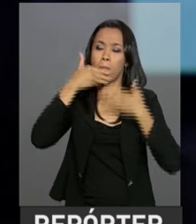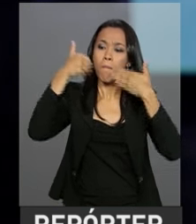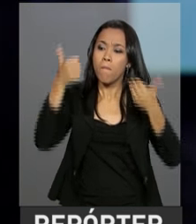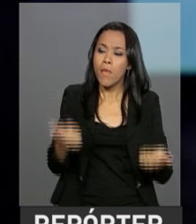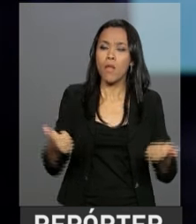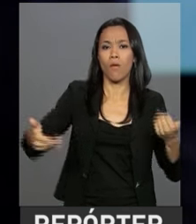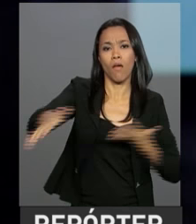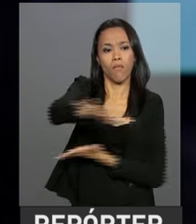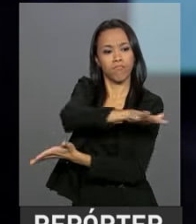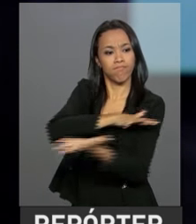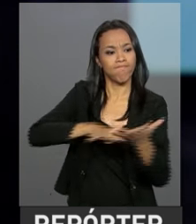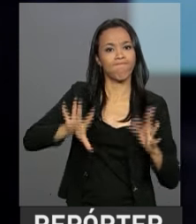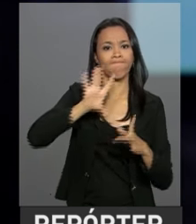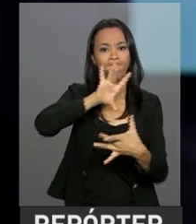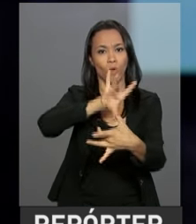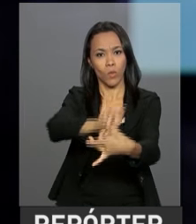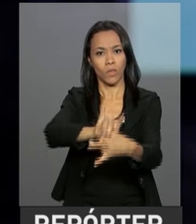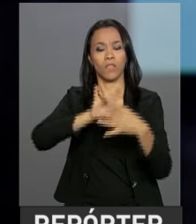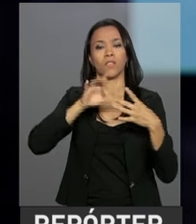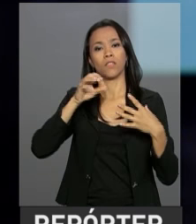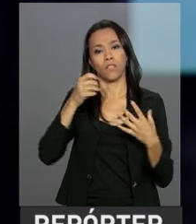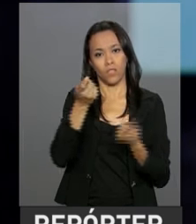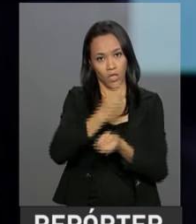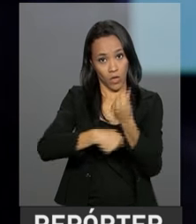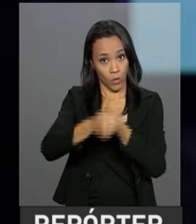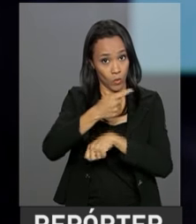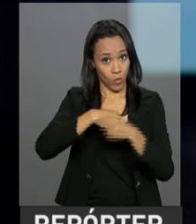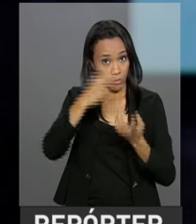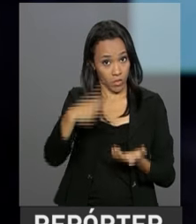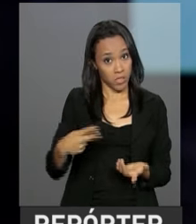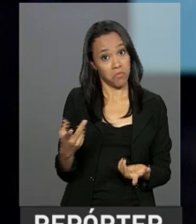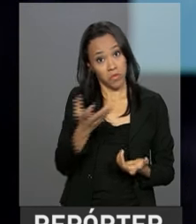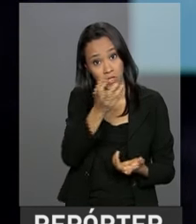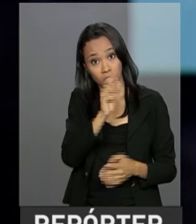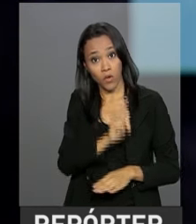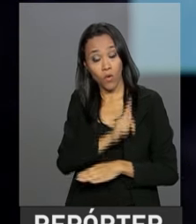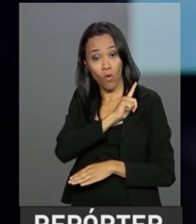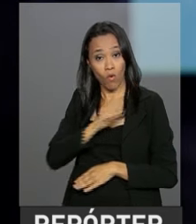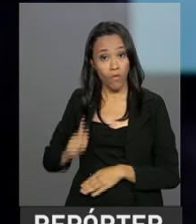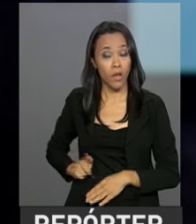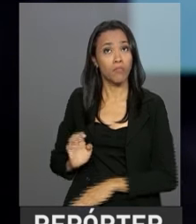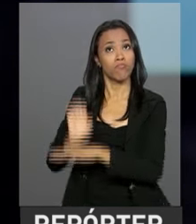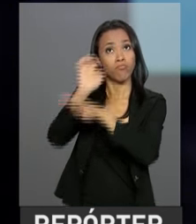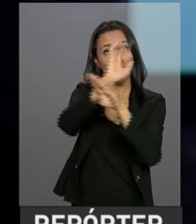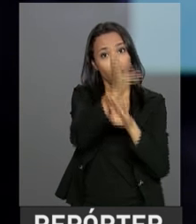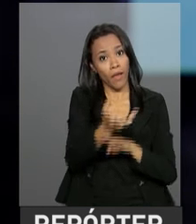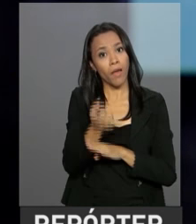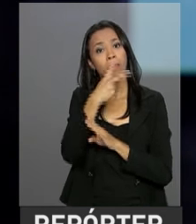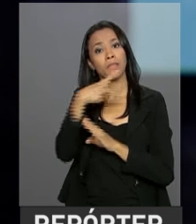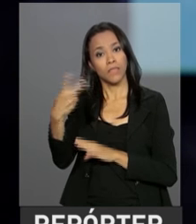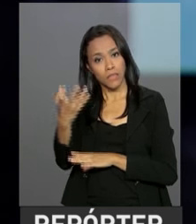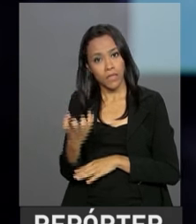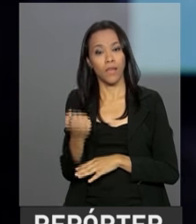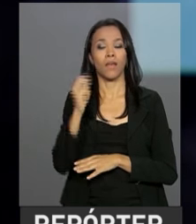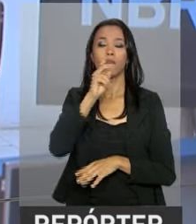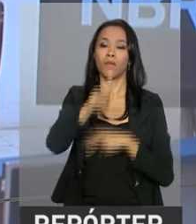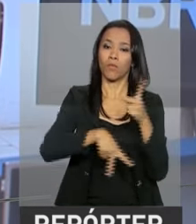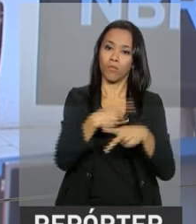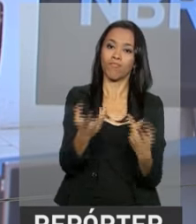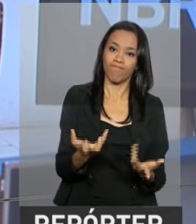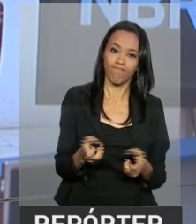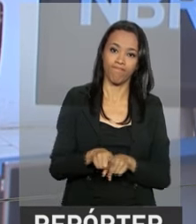econômico no país que é o que todos os governadores é o que o presidente que toda toda a população brasileira deseja nesse